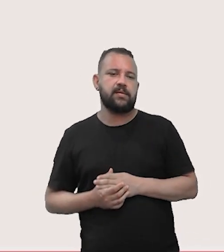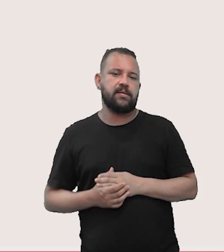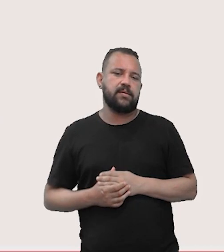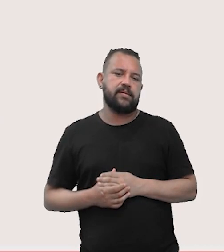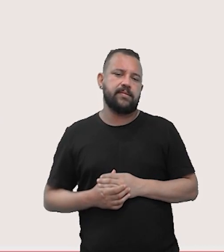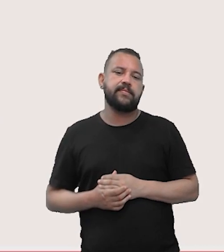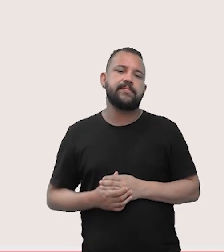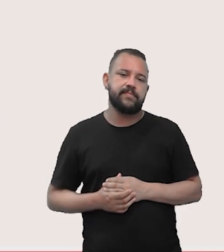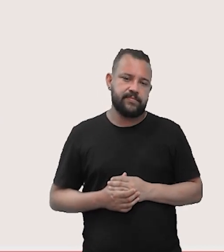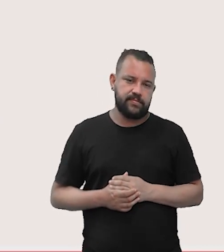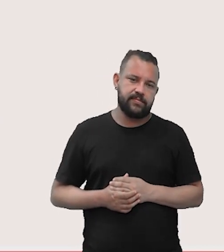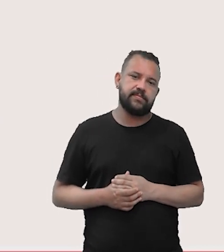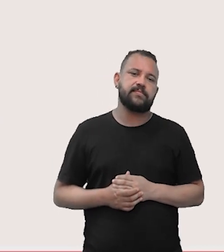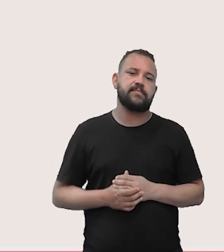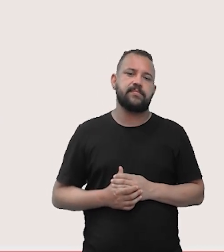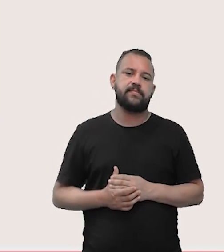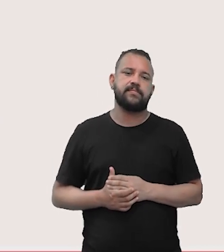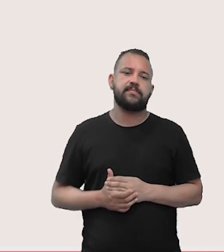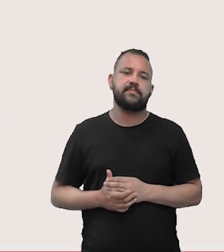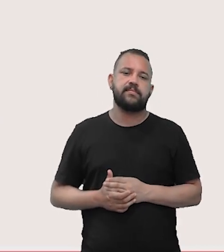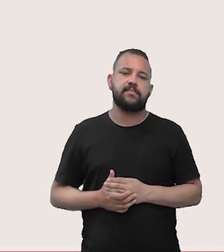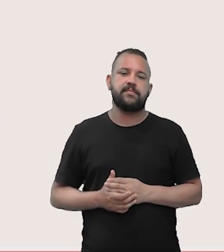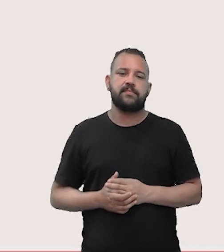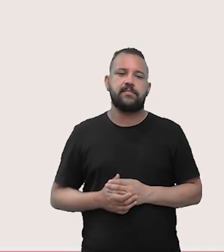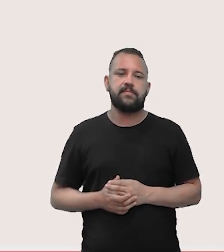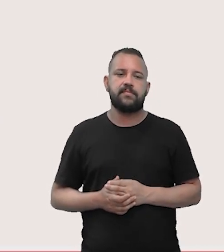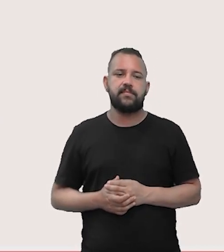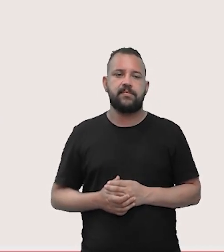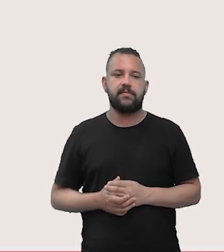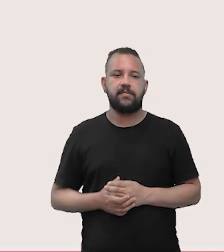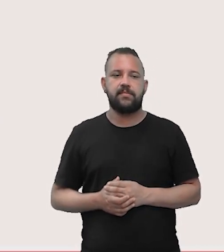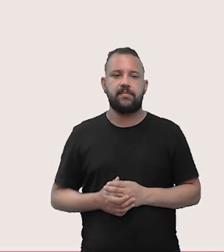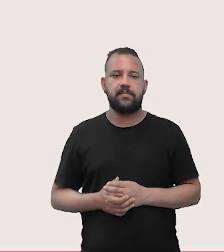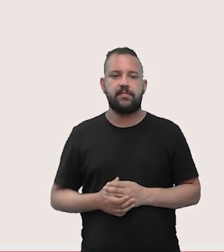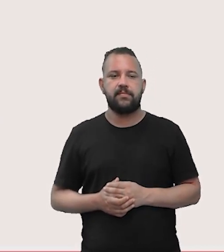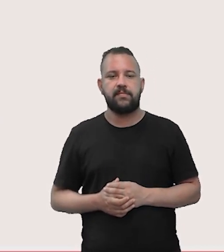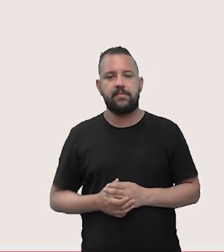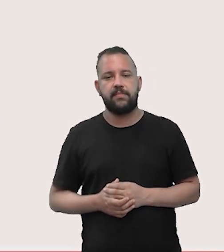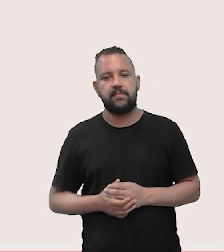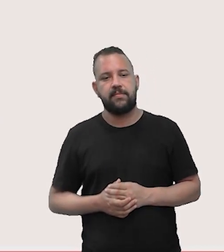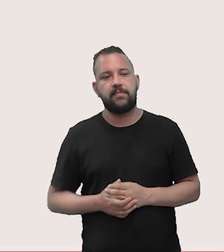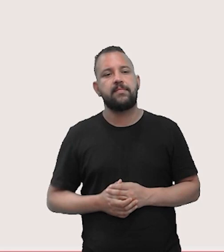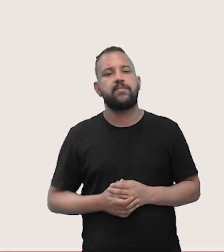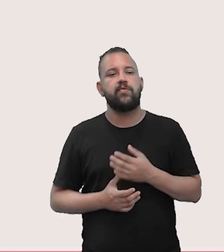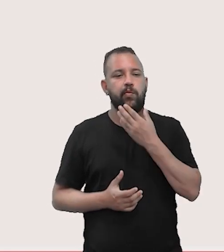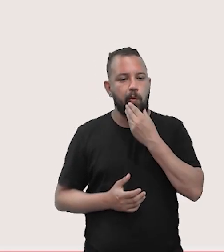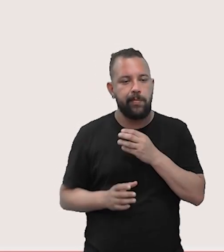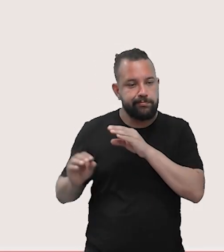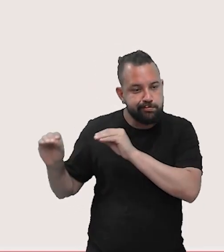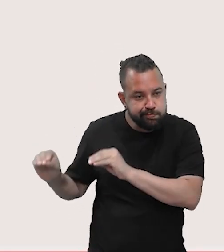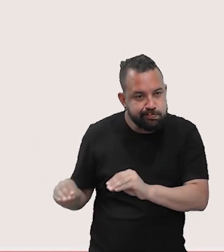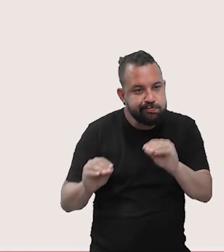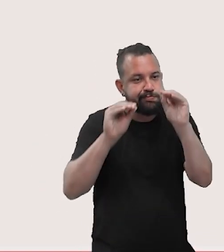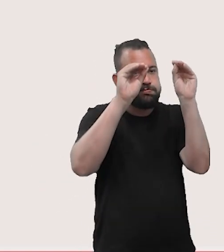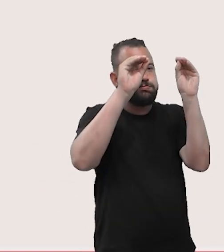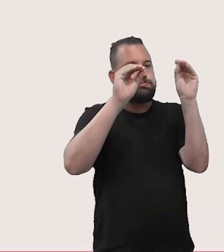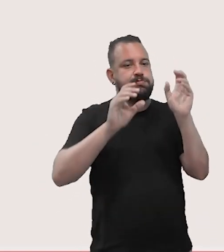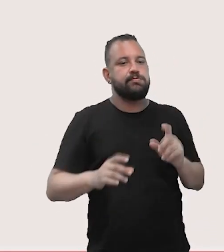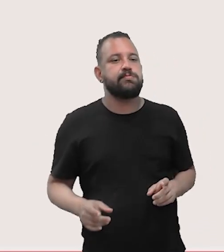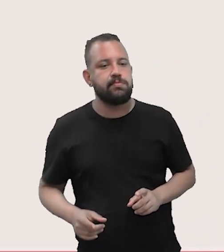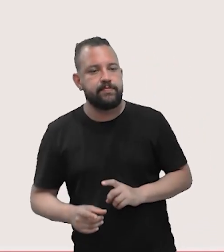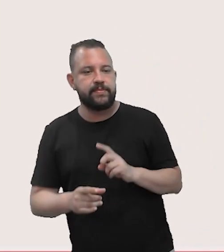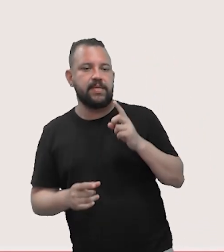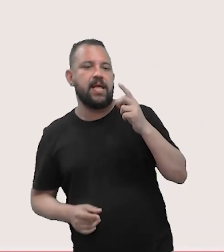Beleza? Então, olha, eu vou deslocar aqui esse texto. Vou dizer assim, ó. Para esse jogador 1 atingir a média, ele tem que